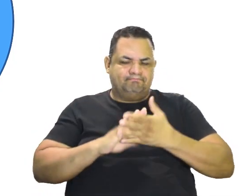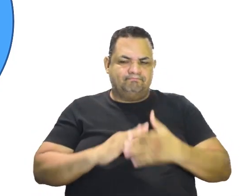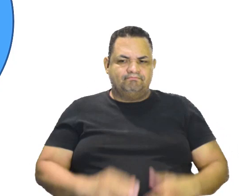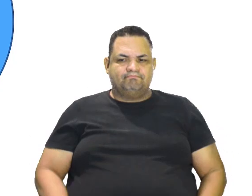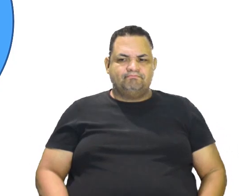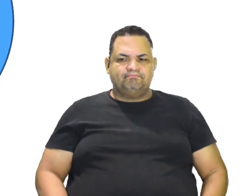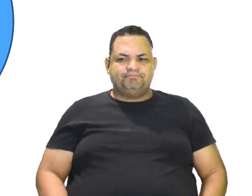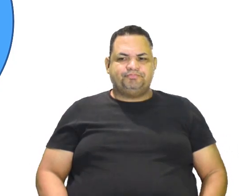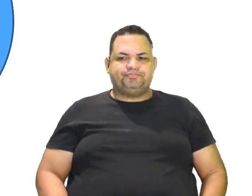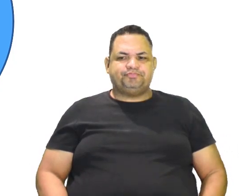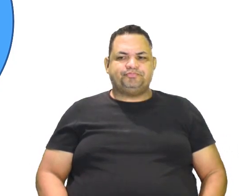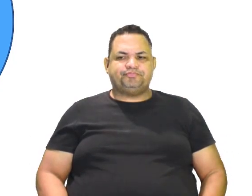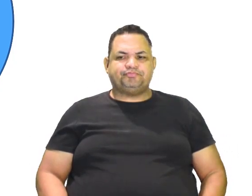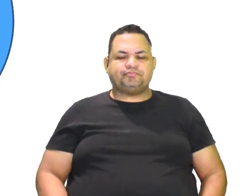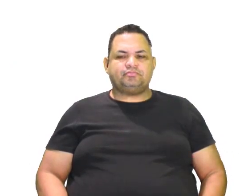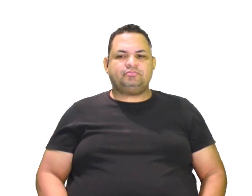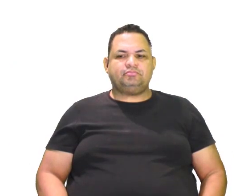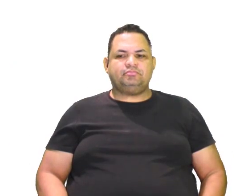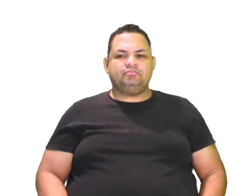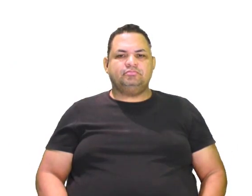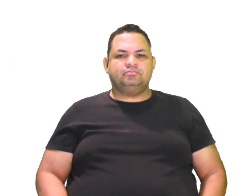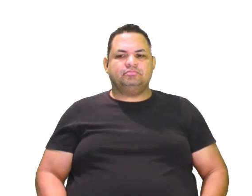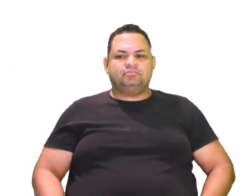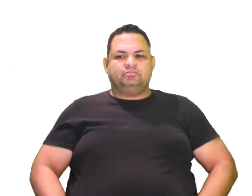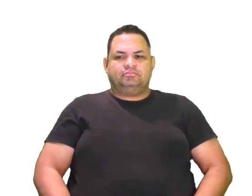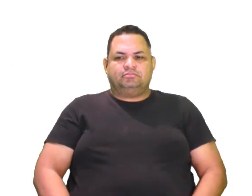palavra certa. Então, vamos seguir aqui.